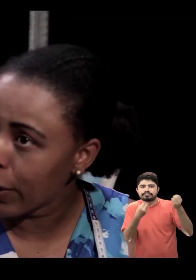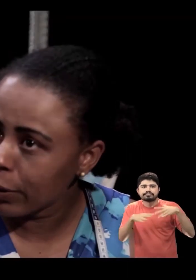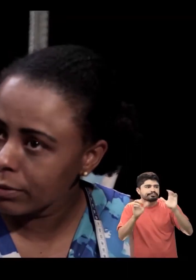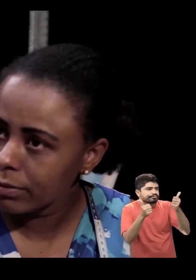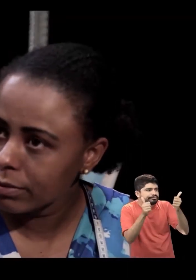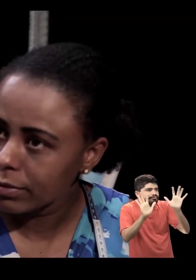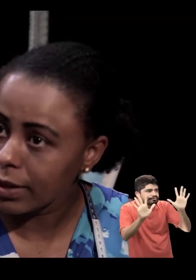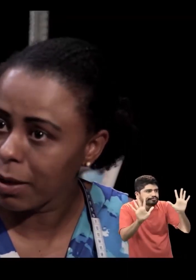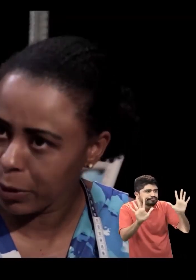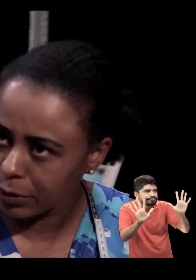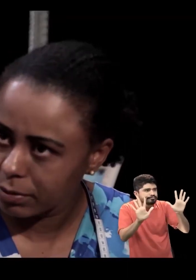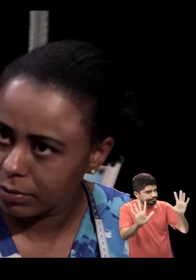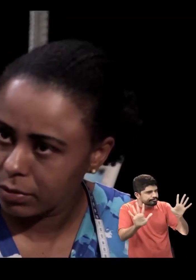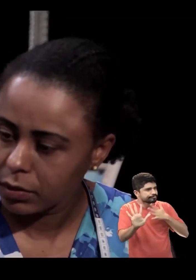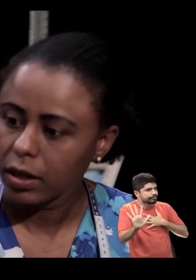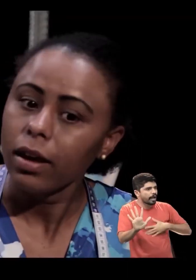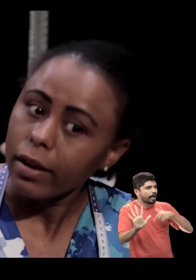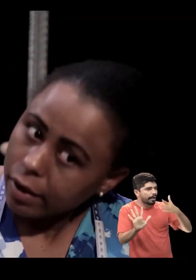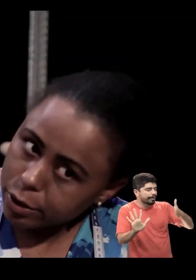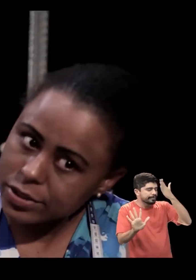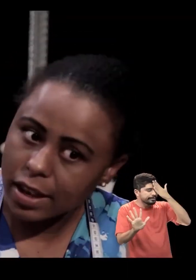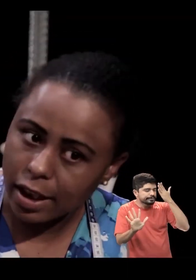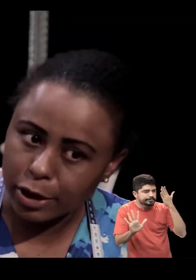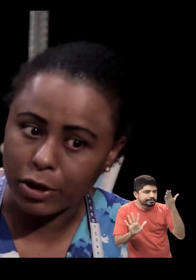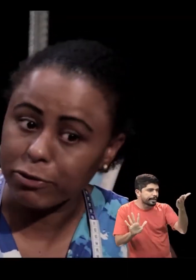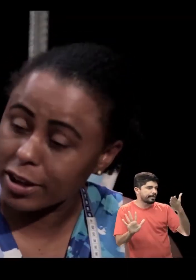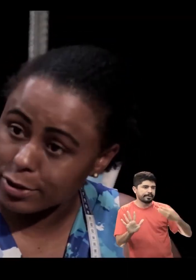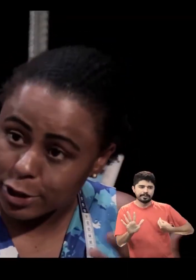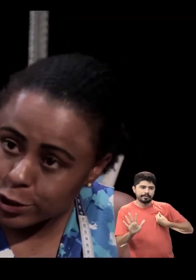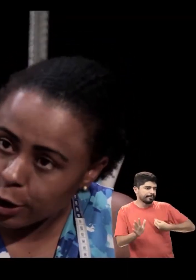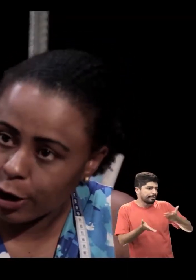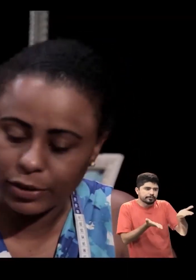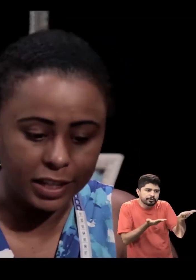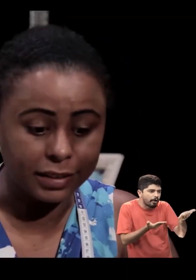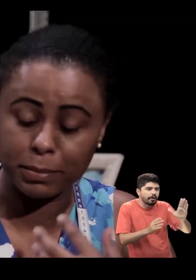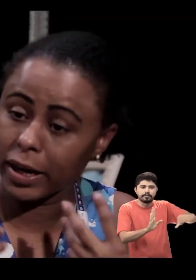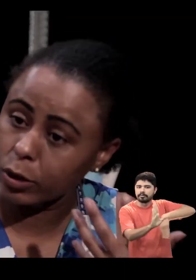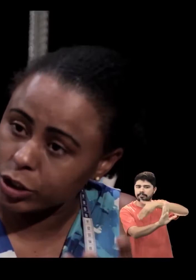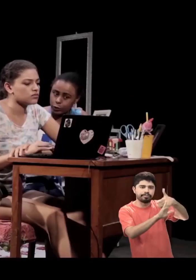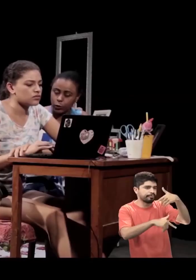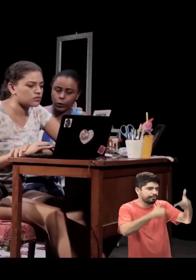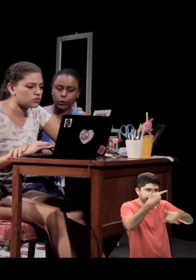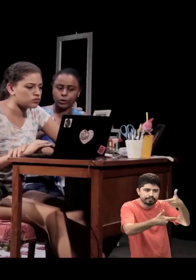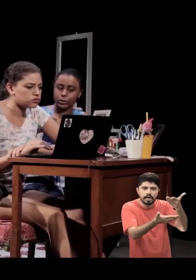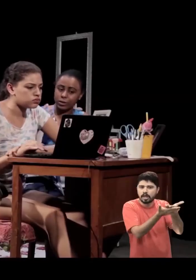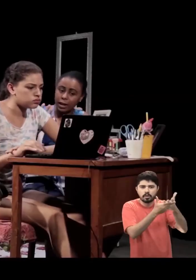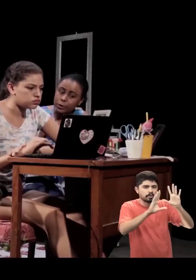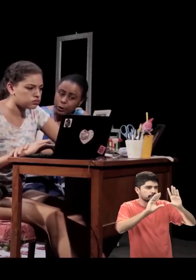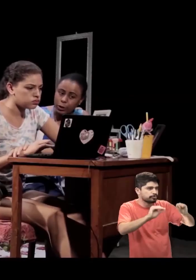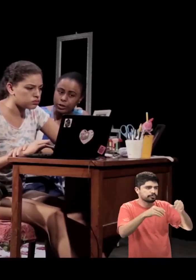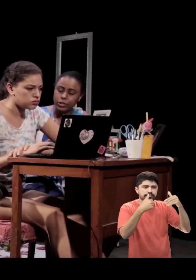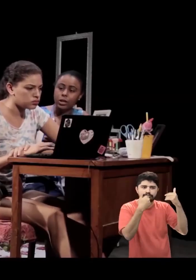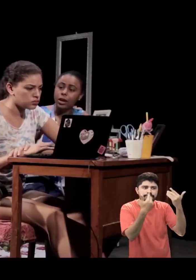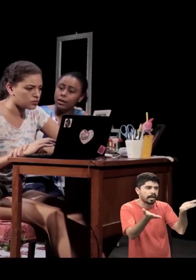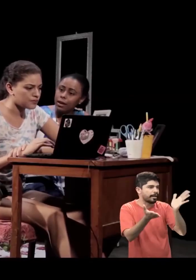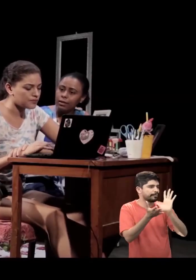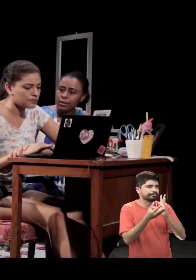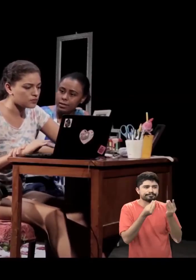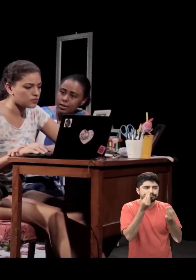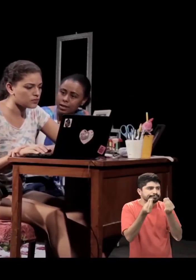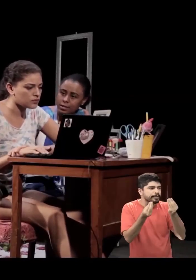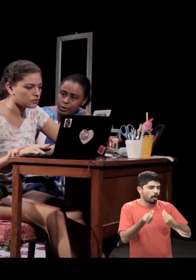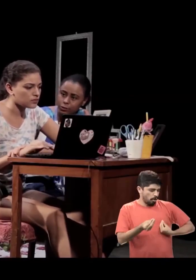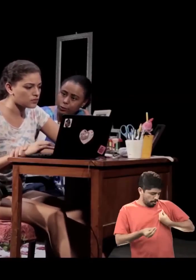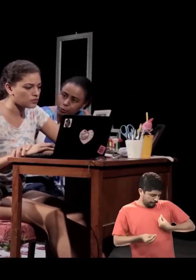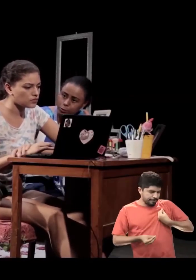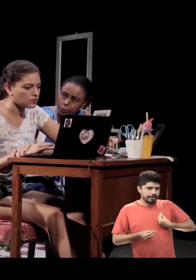vezes. Tá bom. Eu sei que não é fácil ser jovem, ter que trabalhar o dia todo, estudar à noite e ainda